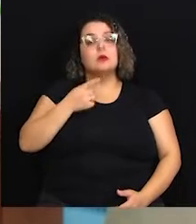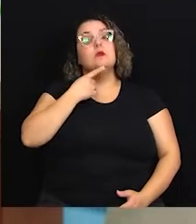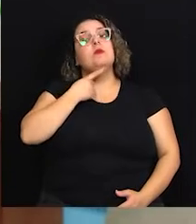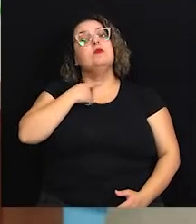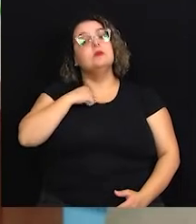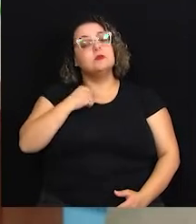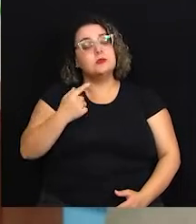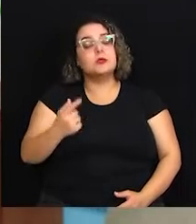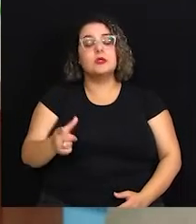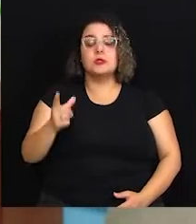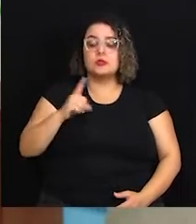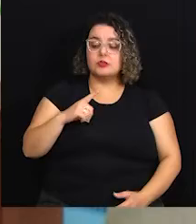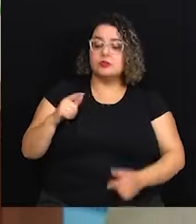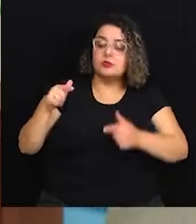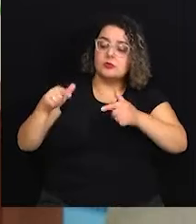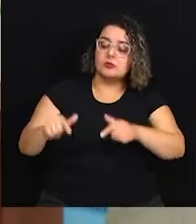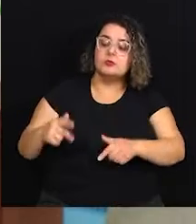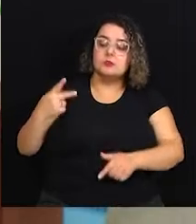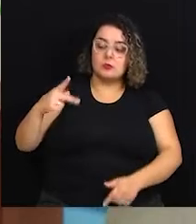para ele.